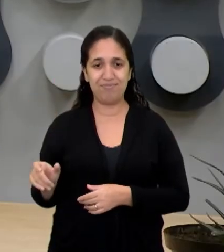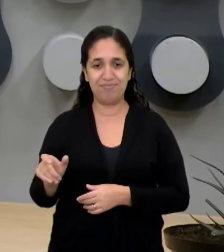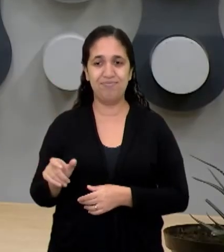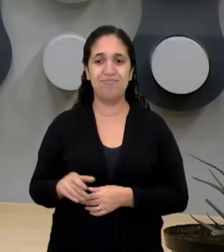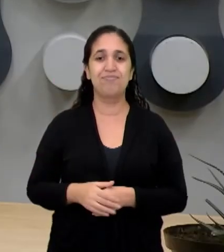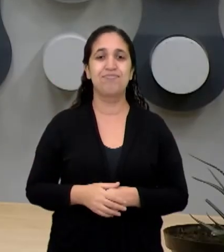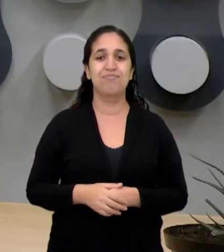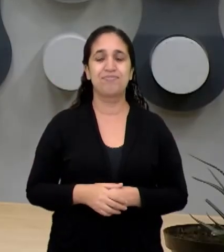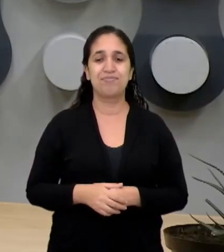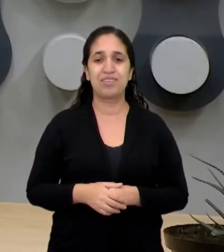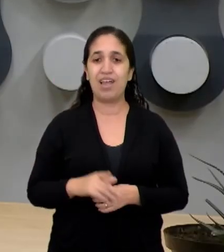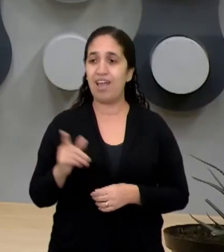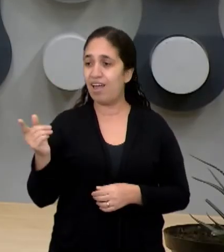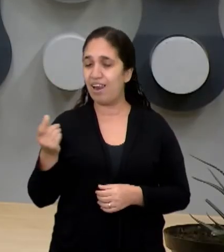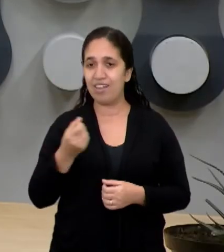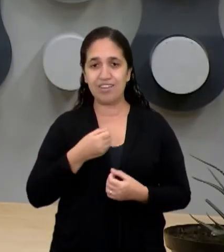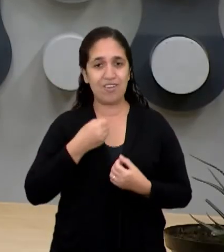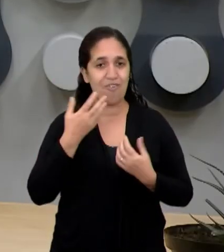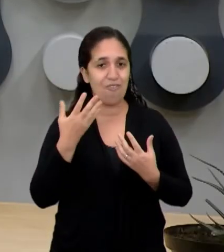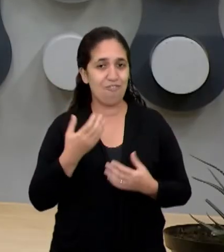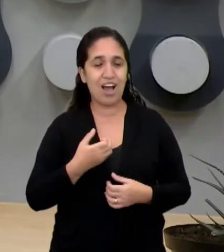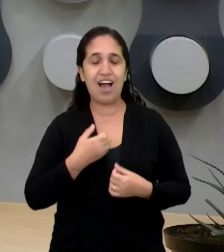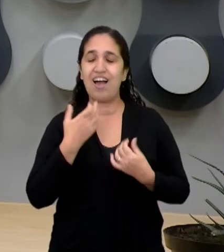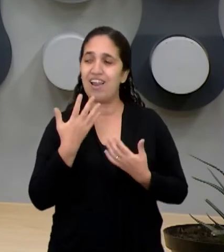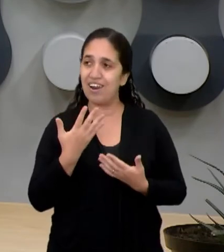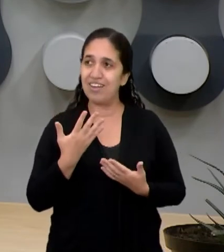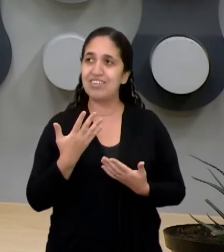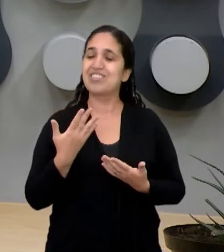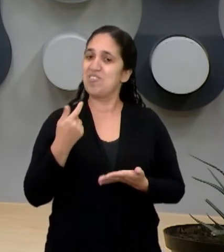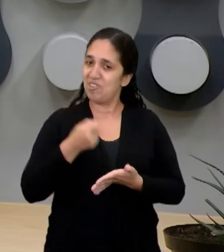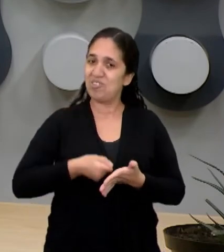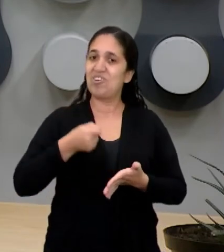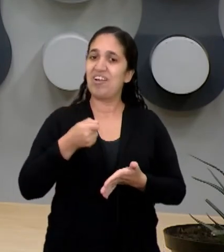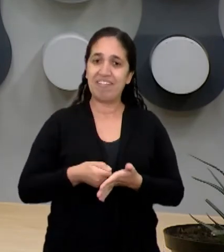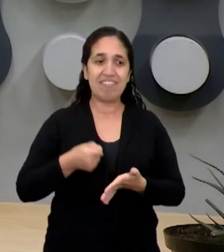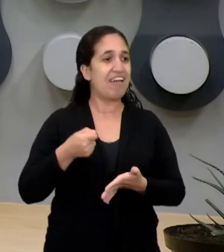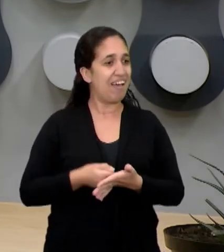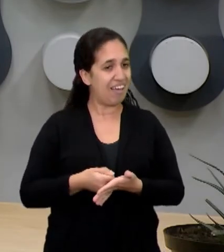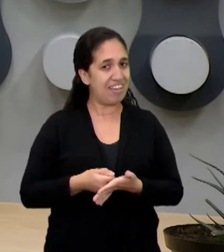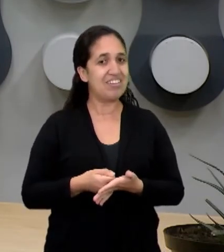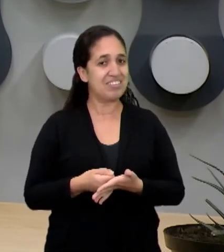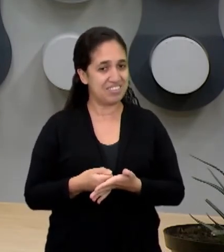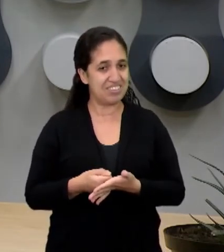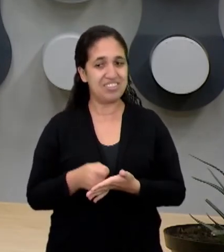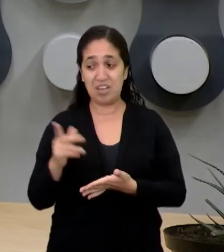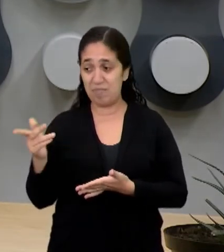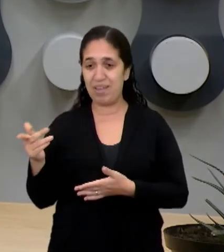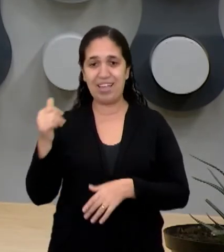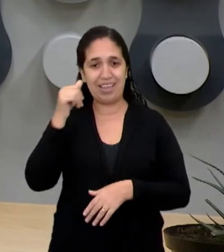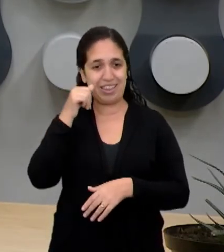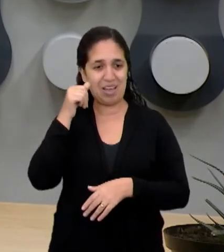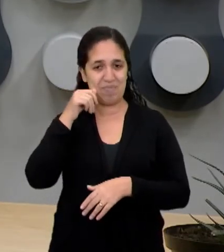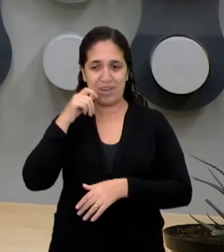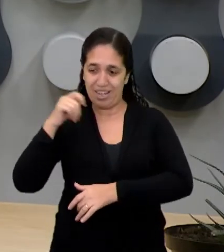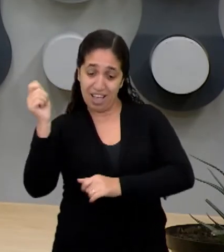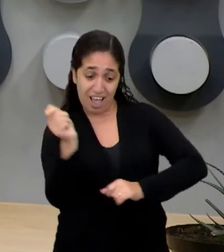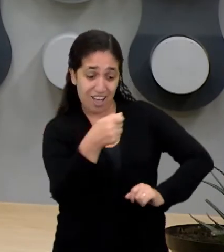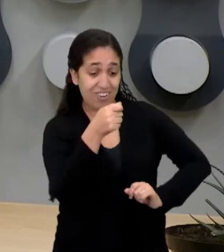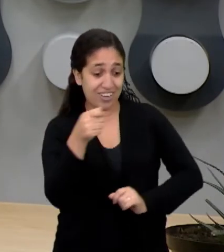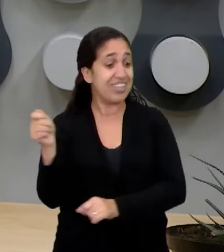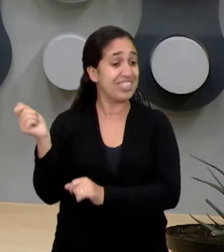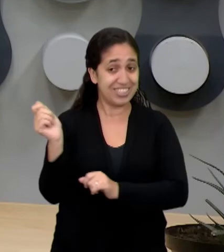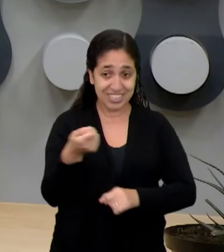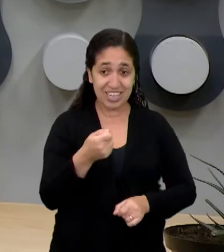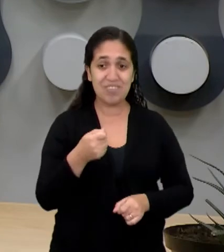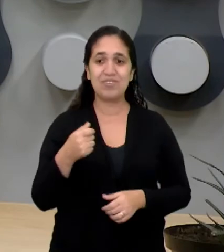Deus do céu. E ela tem uma propriedade de fala, uma autoridade. Total. Ela falou da Serena, né? A jogadora de tênis. Eu ia comentar do Hamilton também, né?